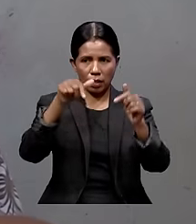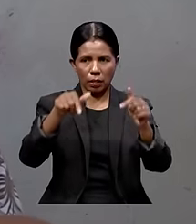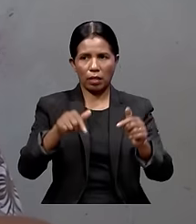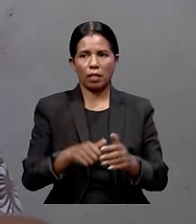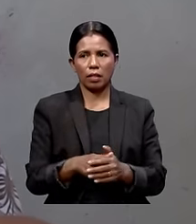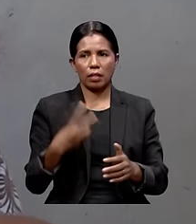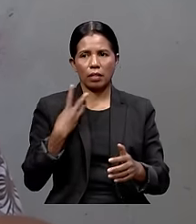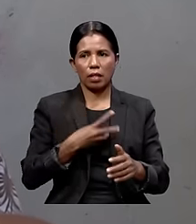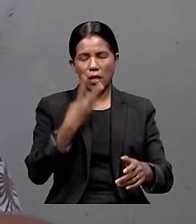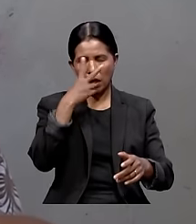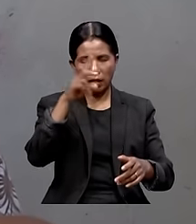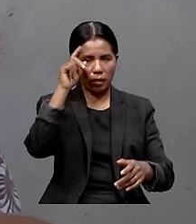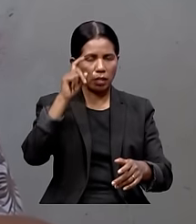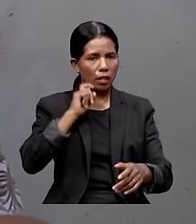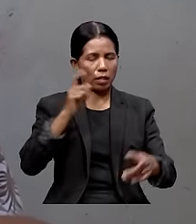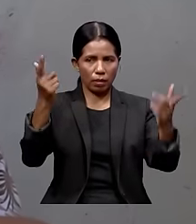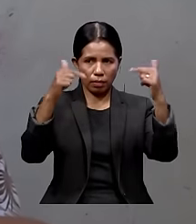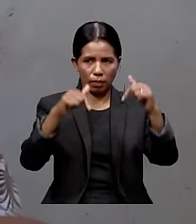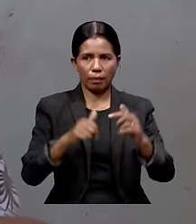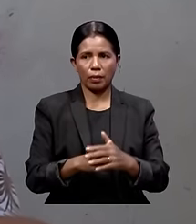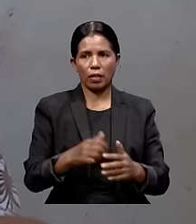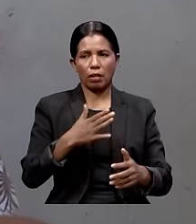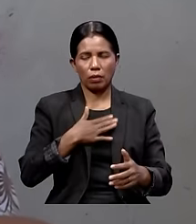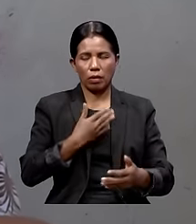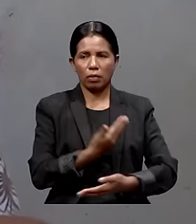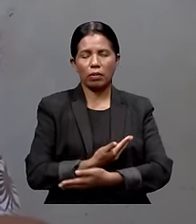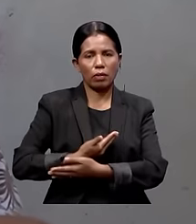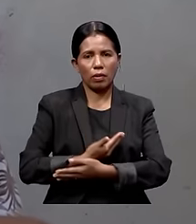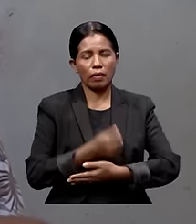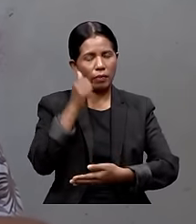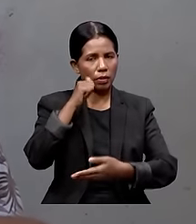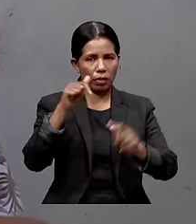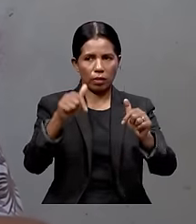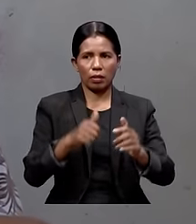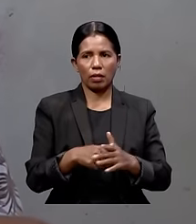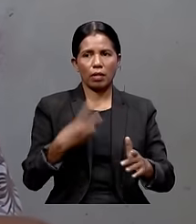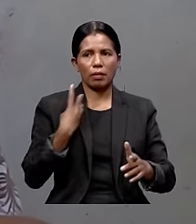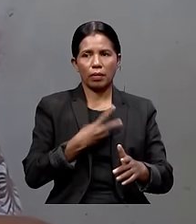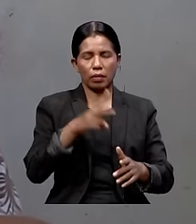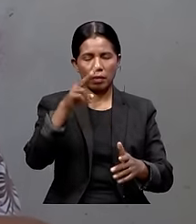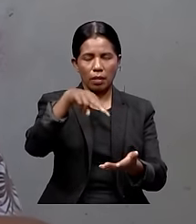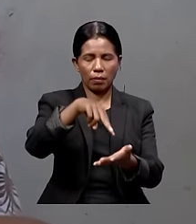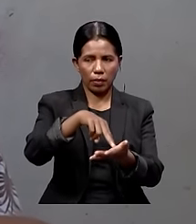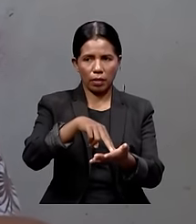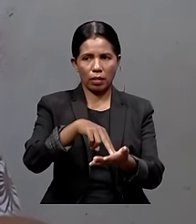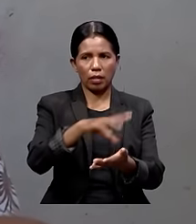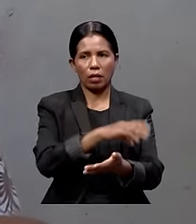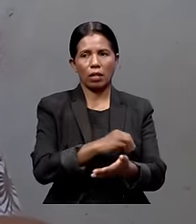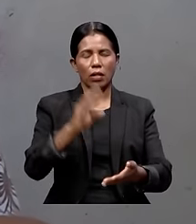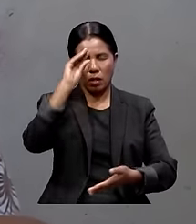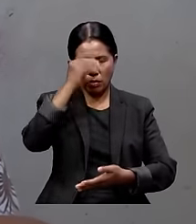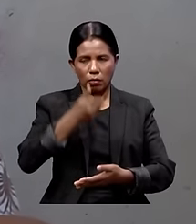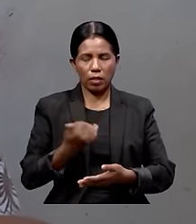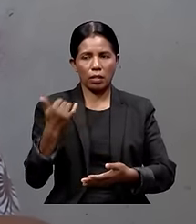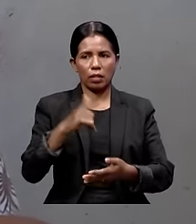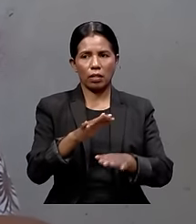i thare ite ma bot sanana tu mai ha ko so anu wan feto ire hane am ne ruo mes pa hambri ki hane ba ho anu wan sira ne mes na to